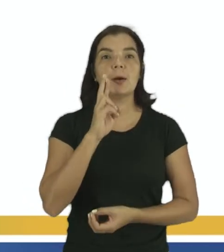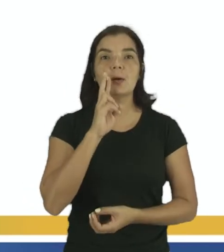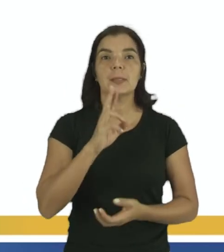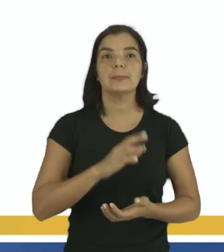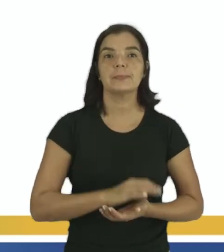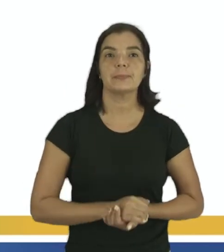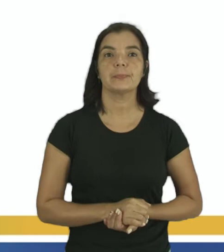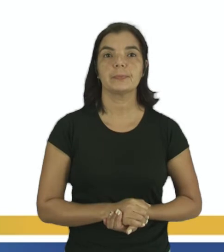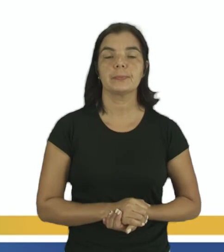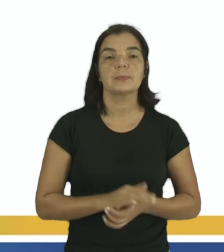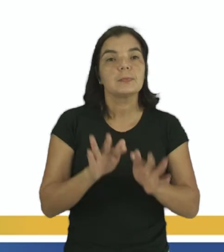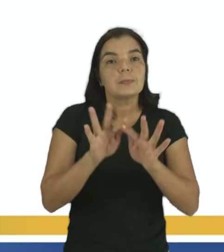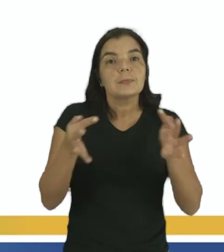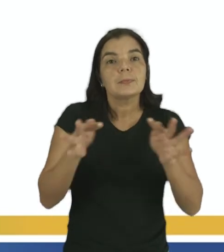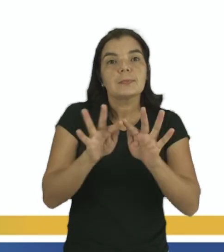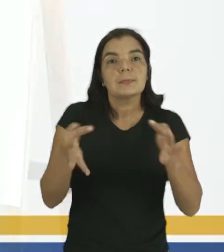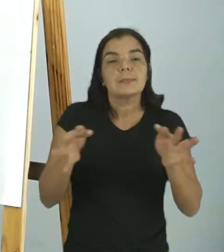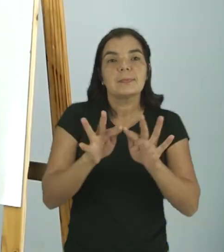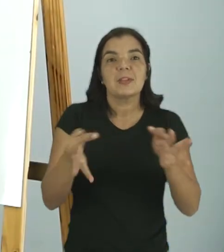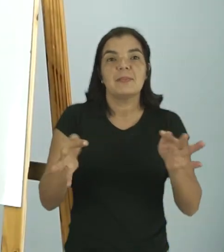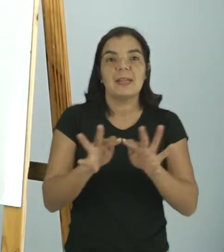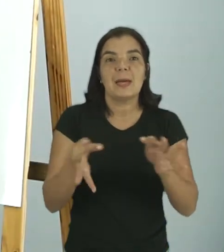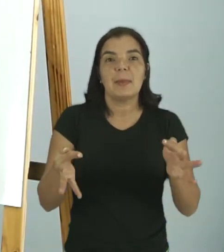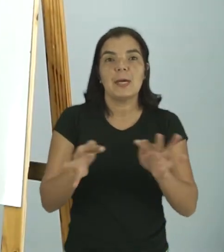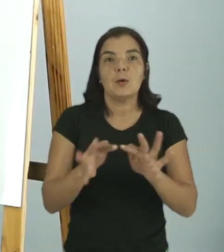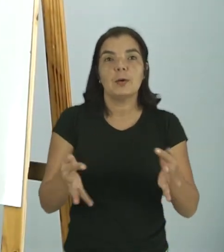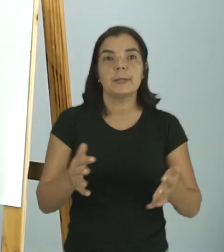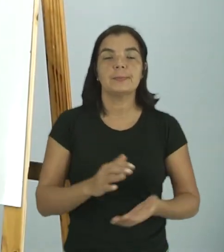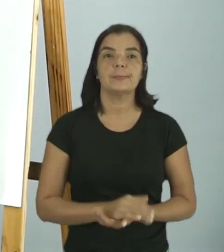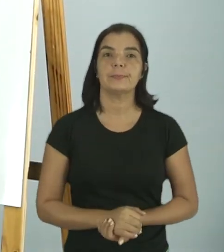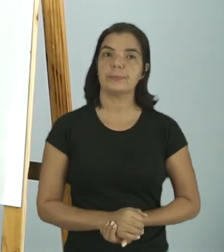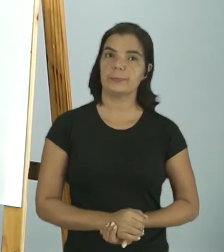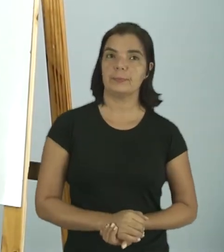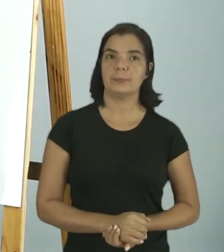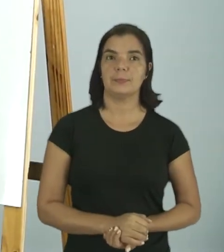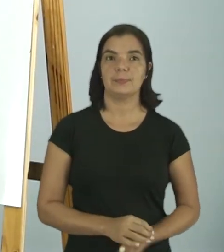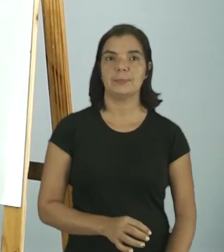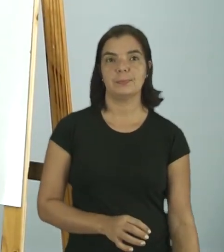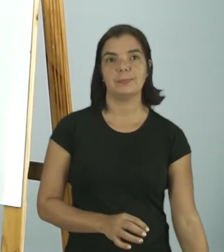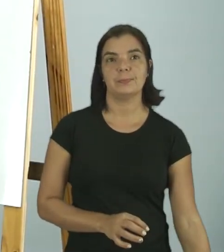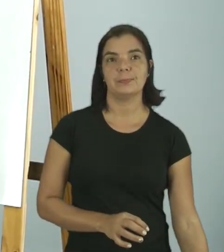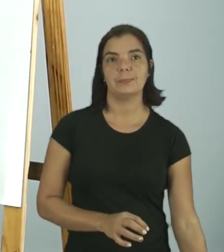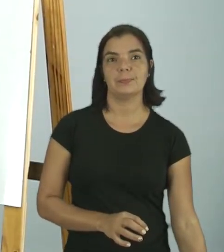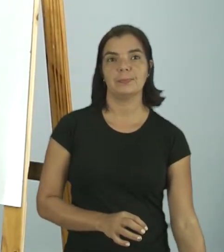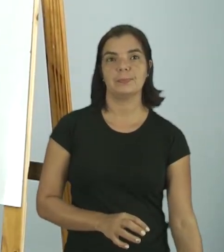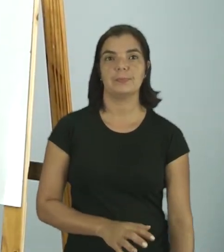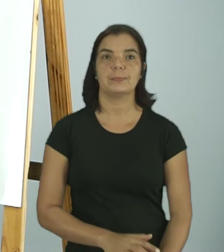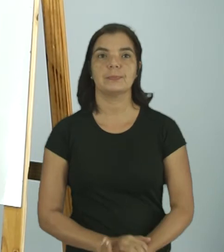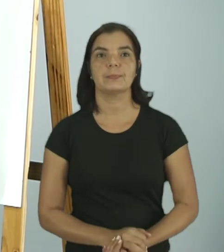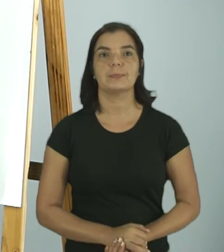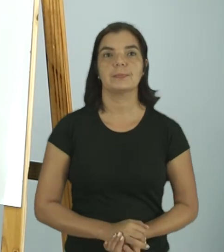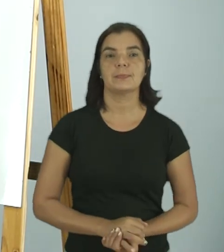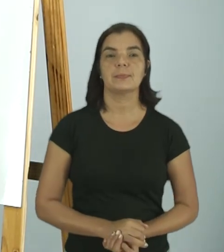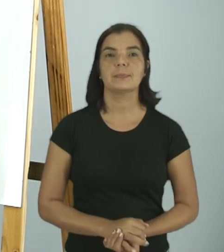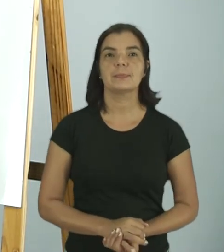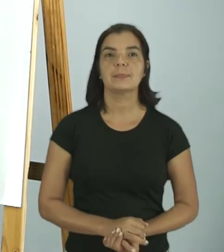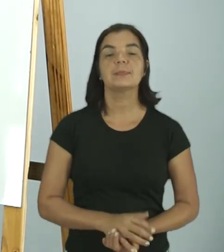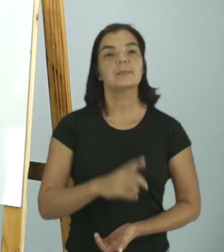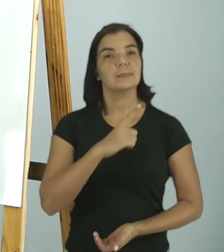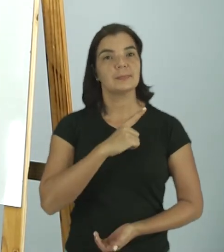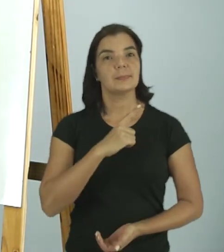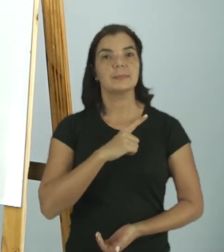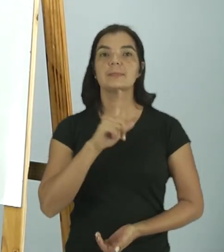esse simples vem aqui comigo na tela nós vamos lembrar que nós temos né